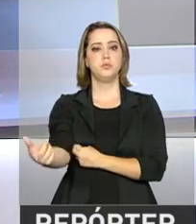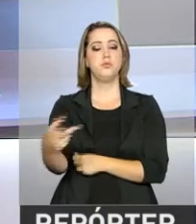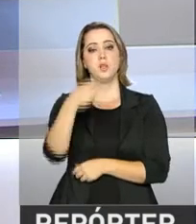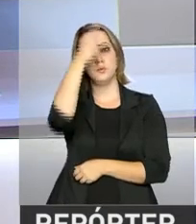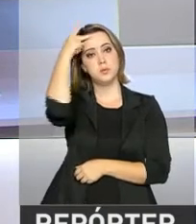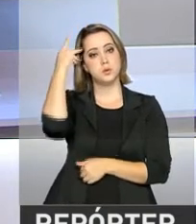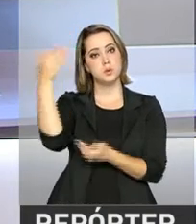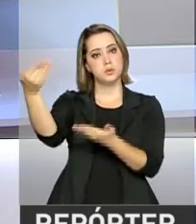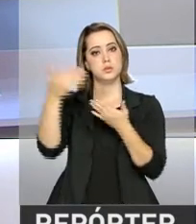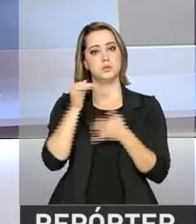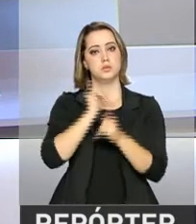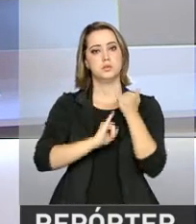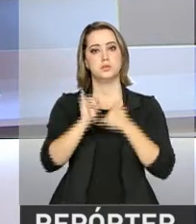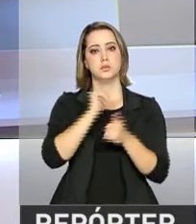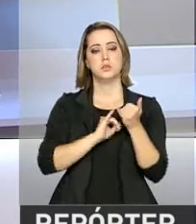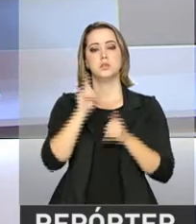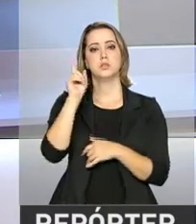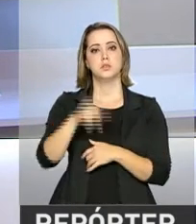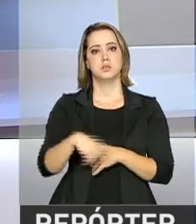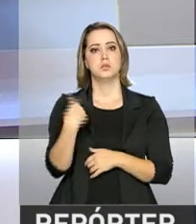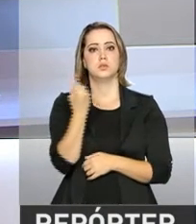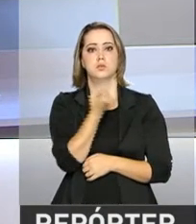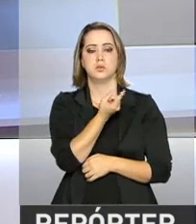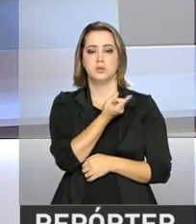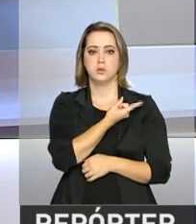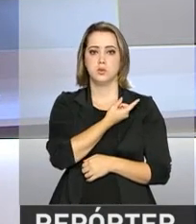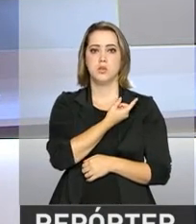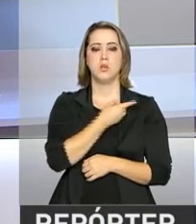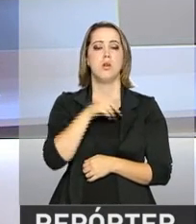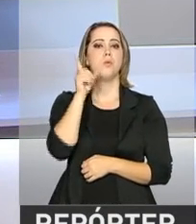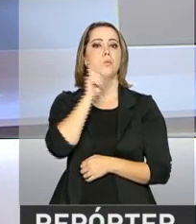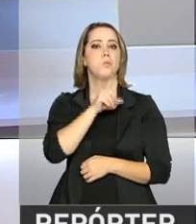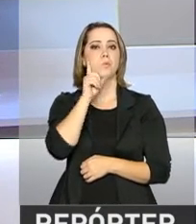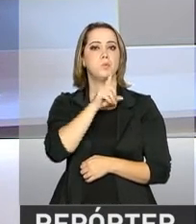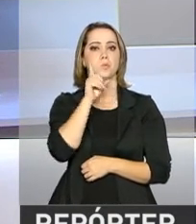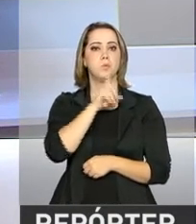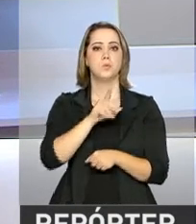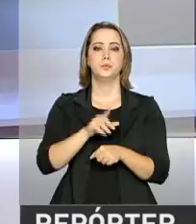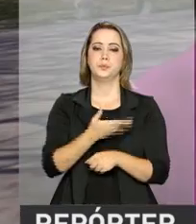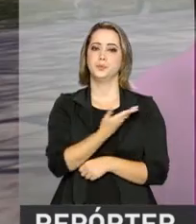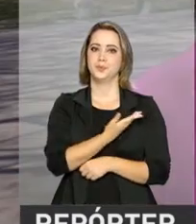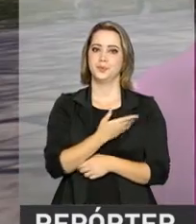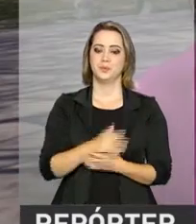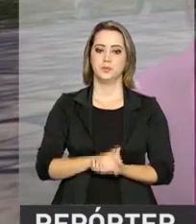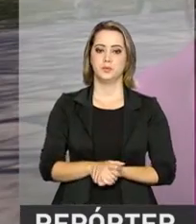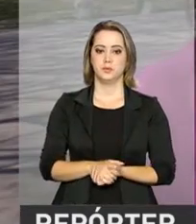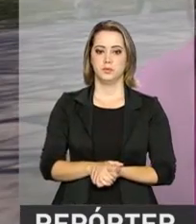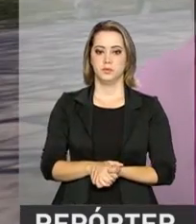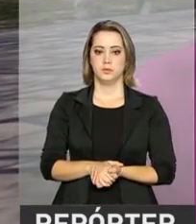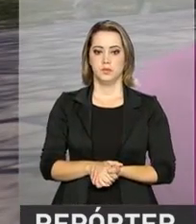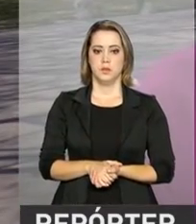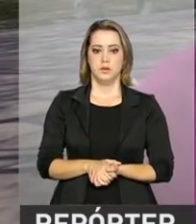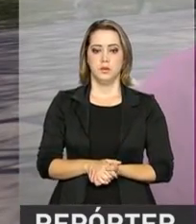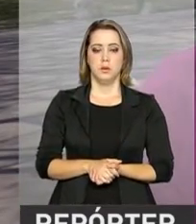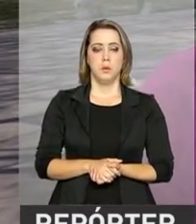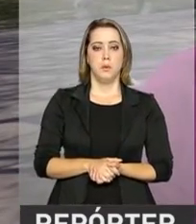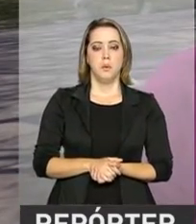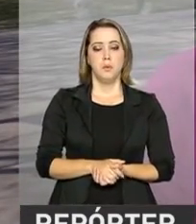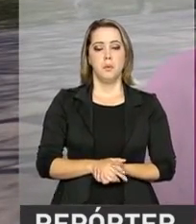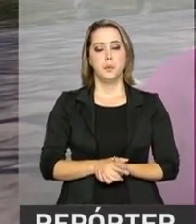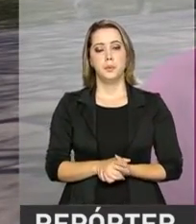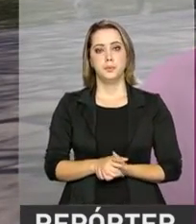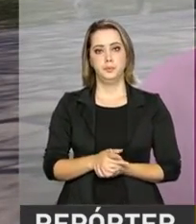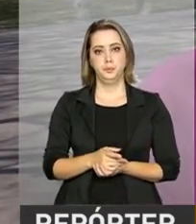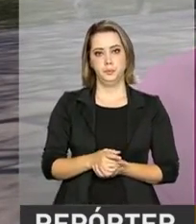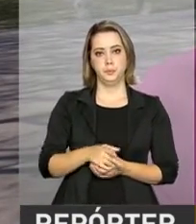para a gente a nossa correspondente em washington nos estados unidos paula de working brasileiros que moram no exterior